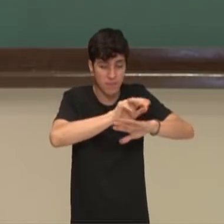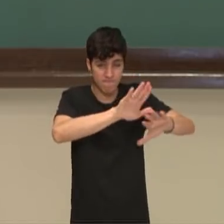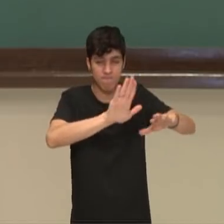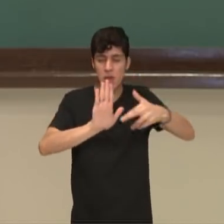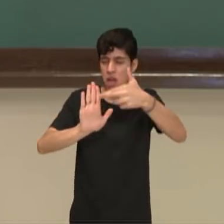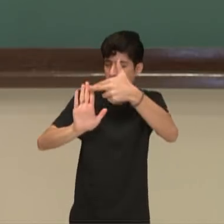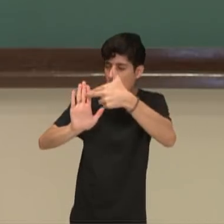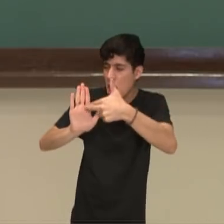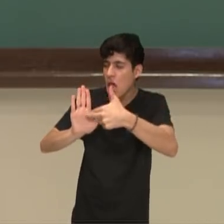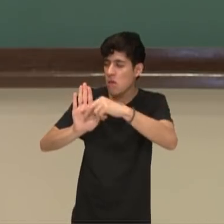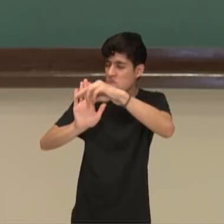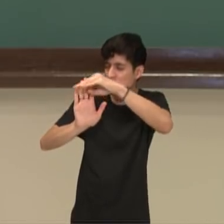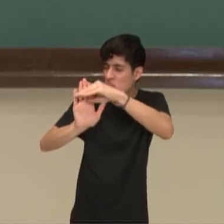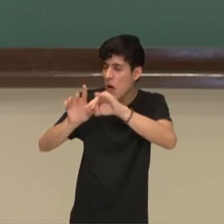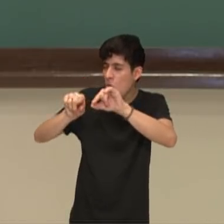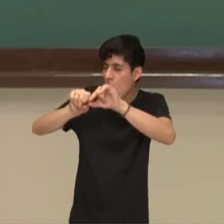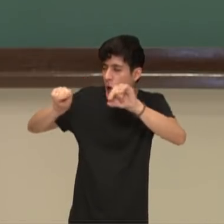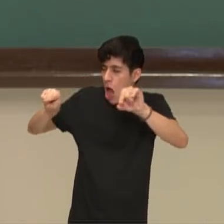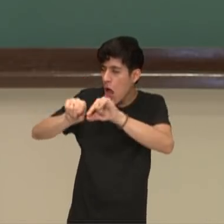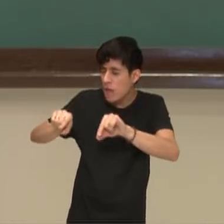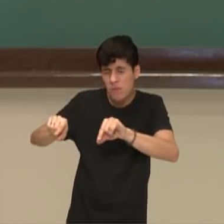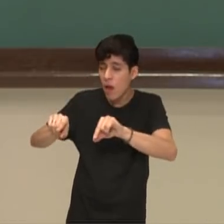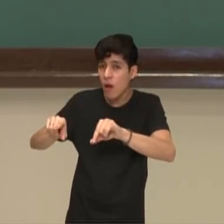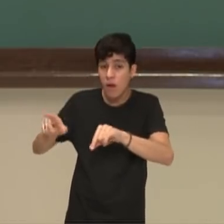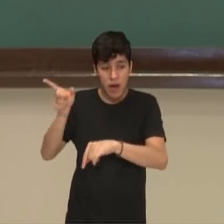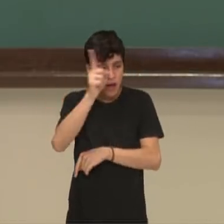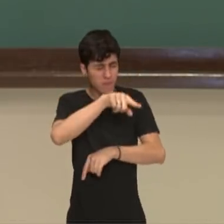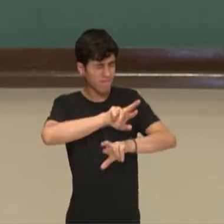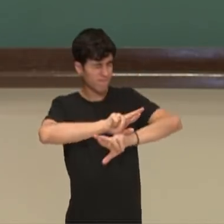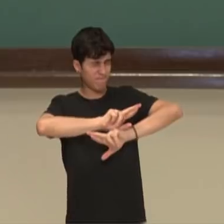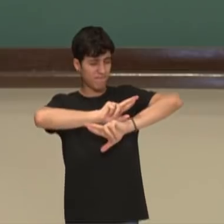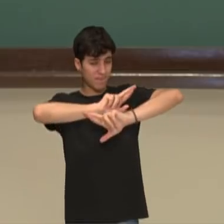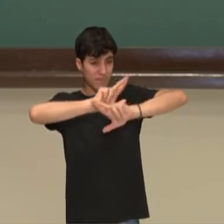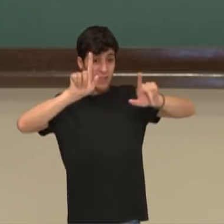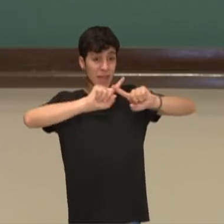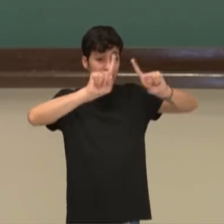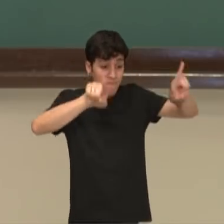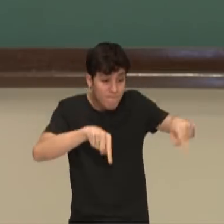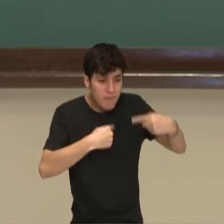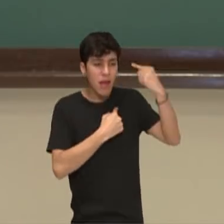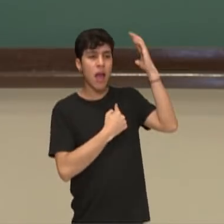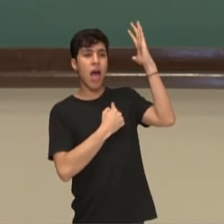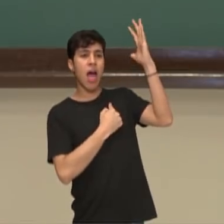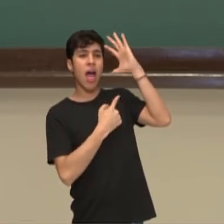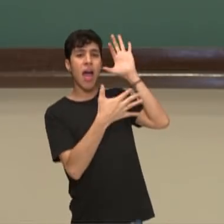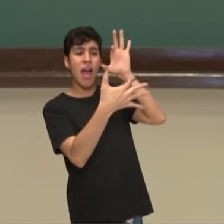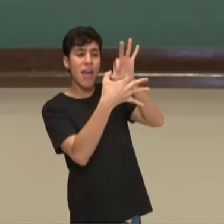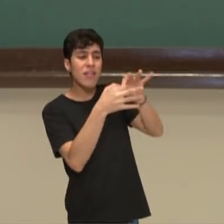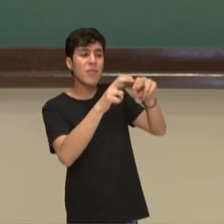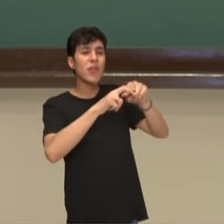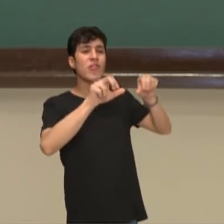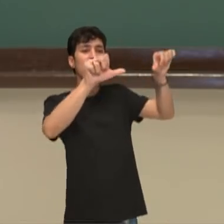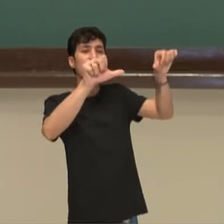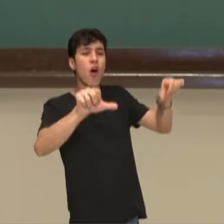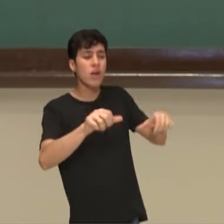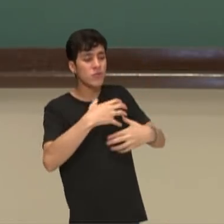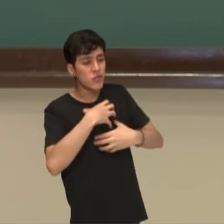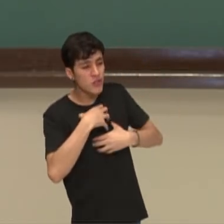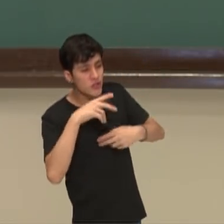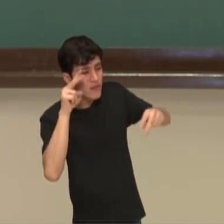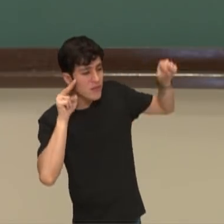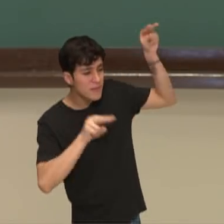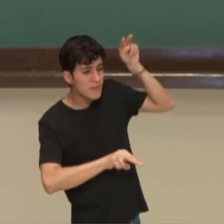da métrica e da rima e ela ainda traz uma reflexão através da sua forma. Tá? Aqui é um